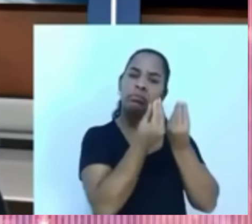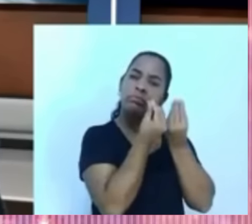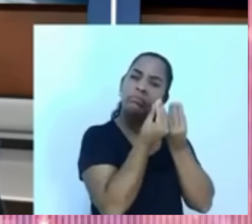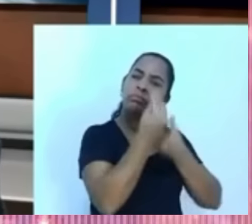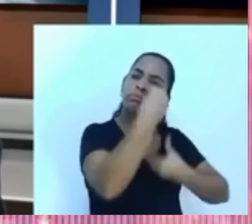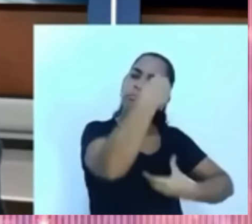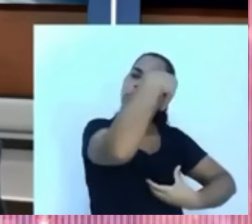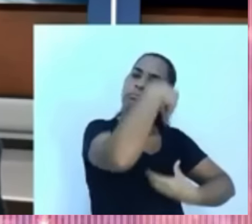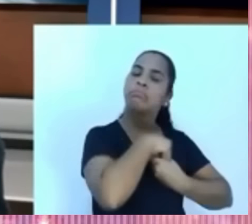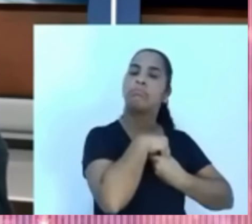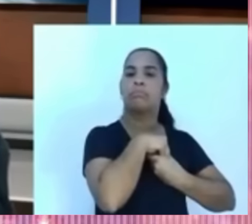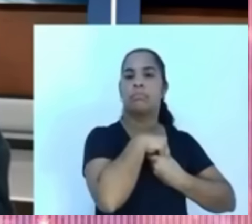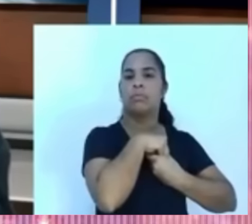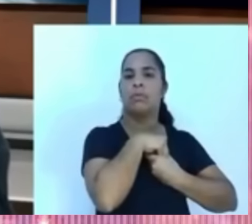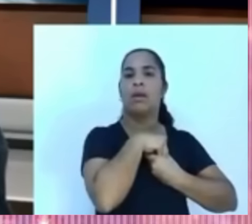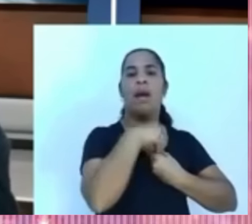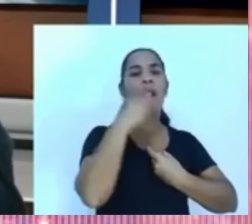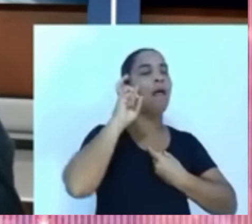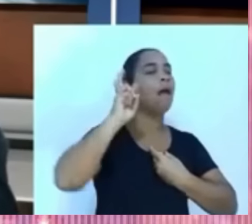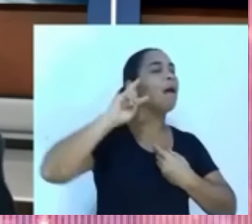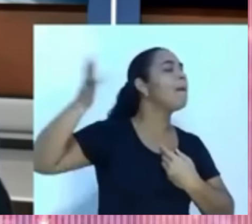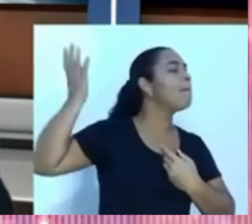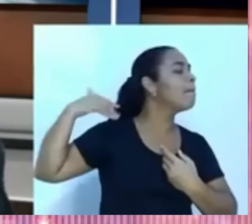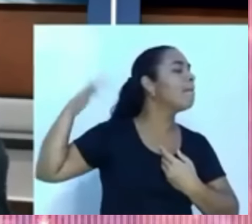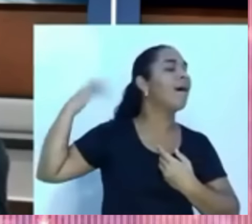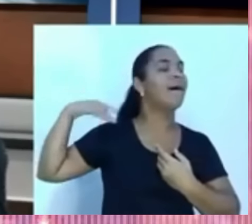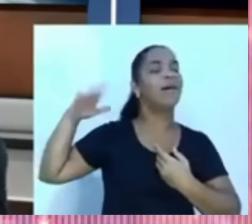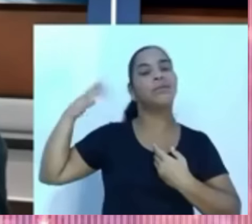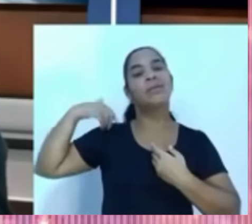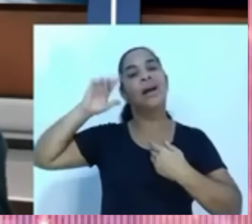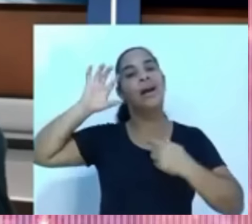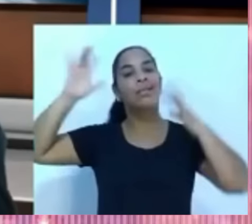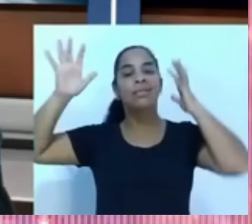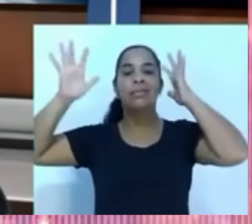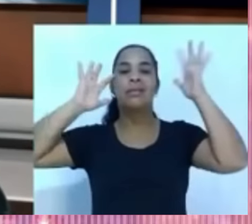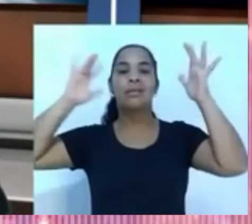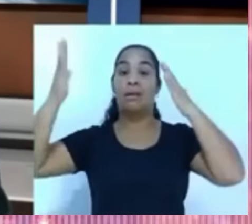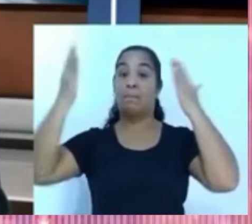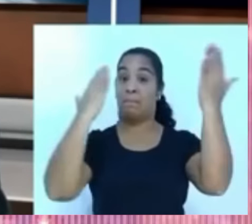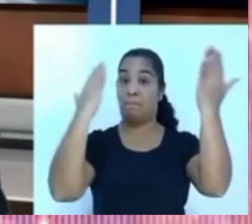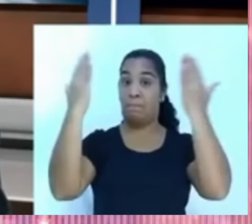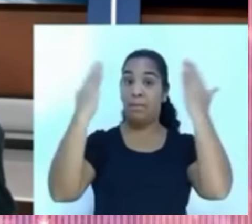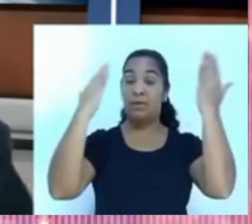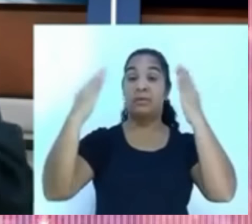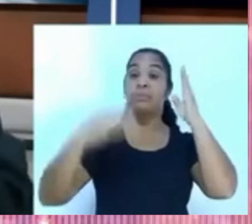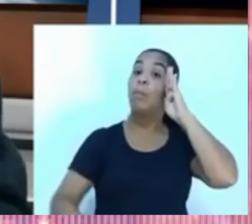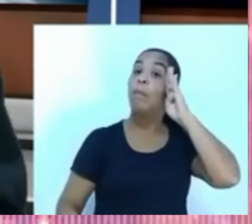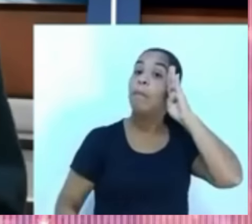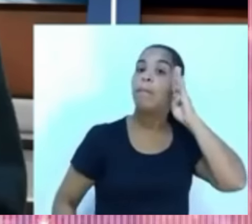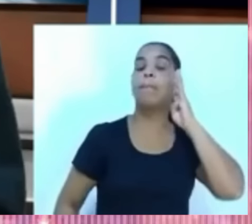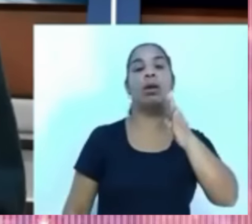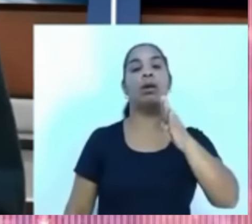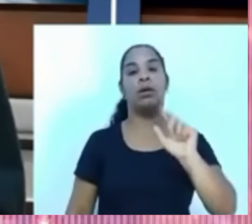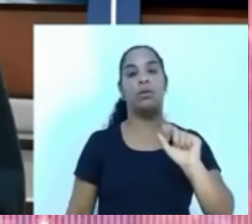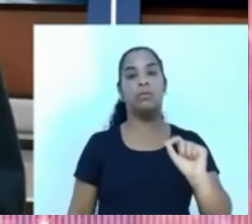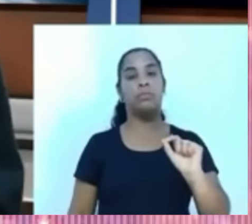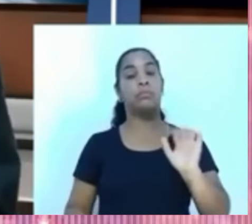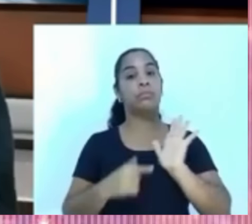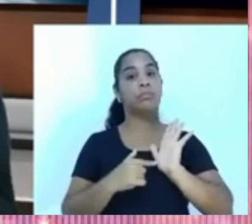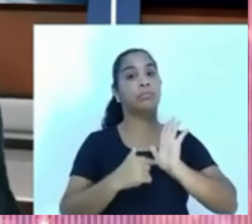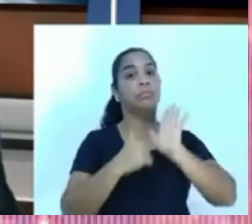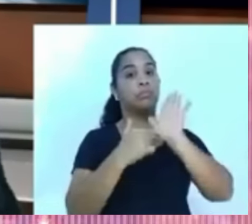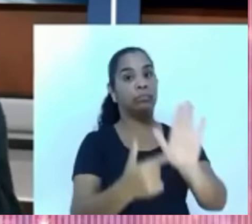desde os dias gloriosos do pensamento psicológico principalmente apresentado em